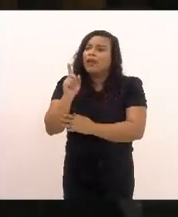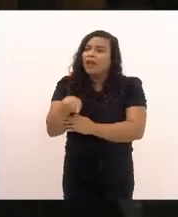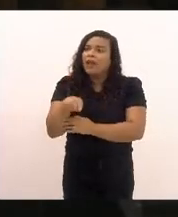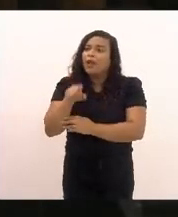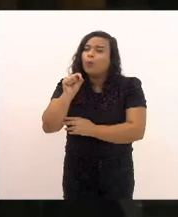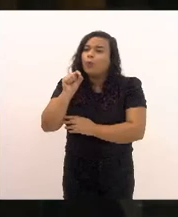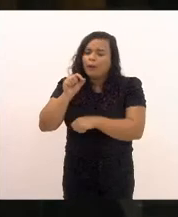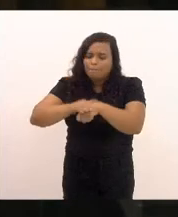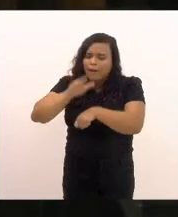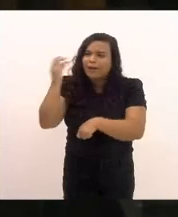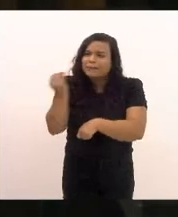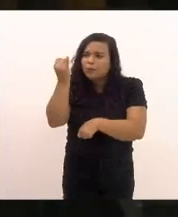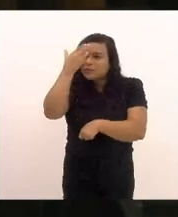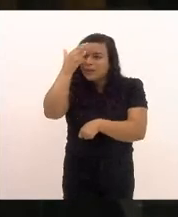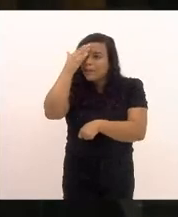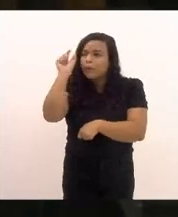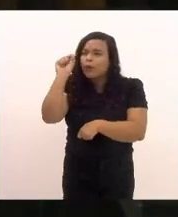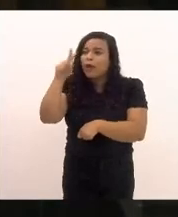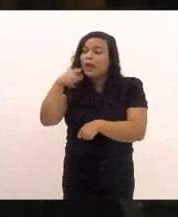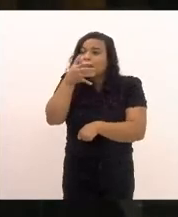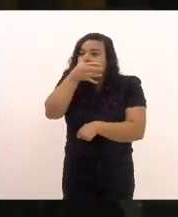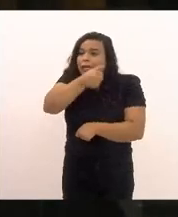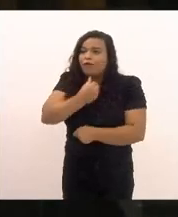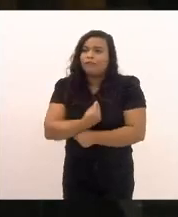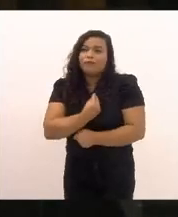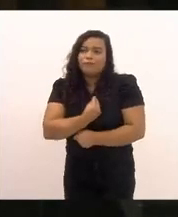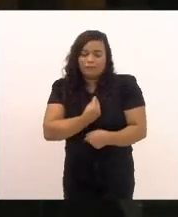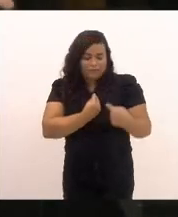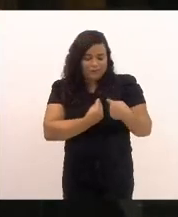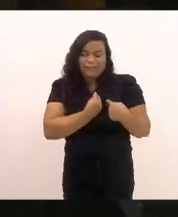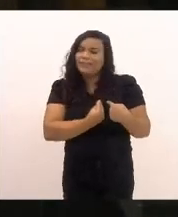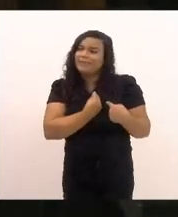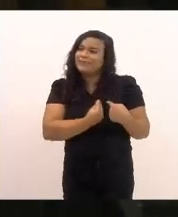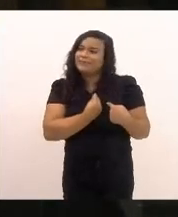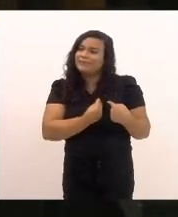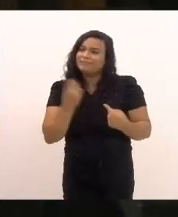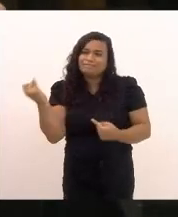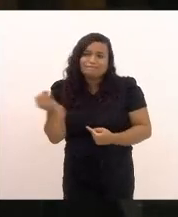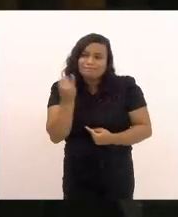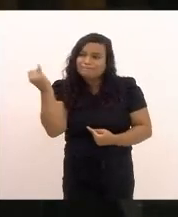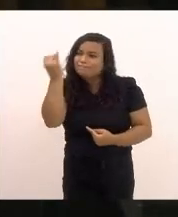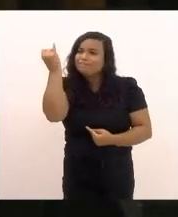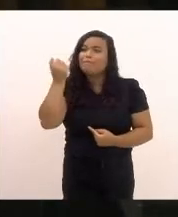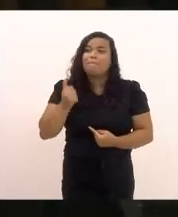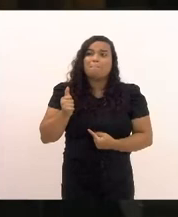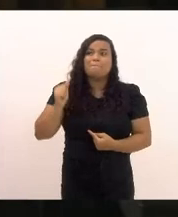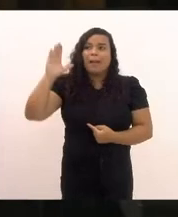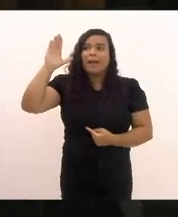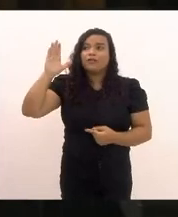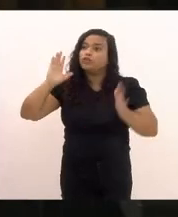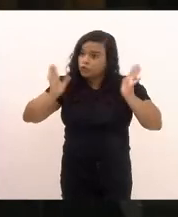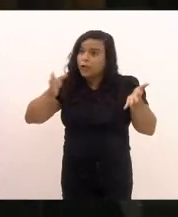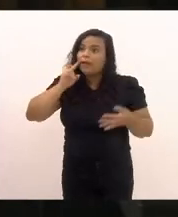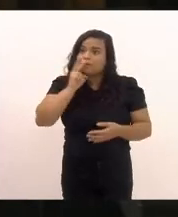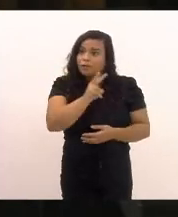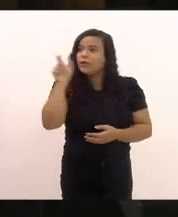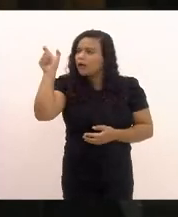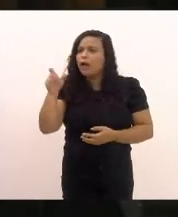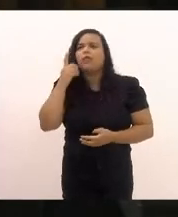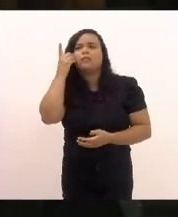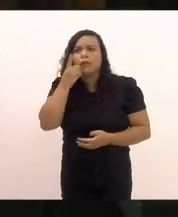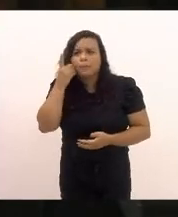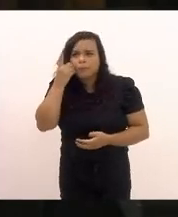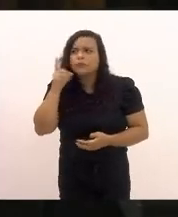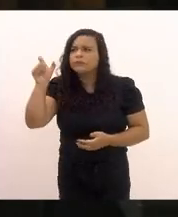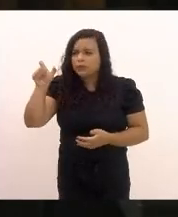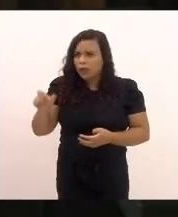vida. Tem nada mais forte do que a vida. Eu já vi o deputado aqui fazer discursos